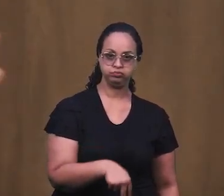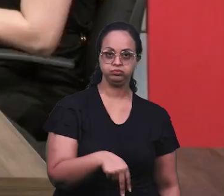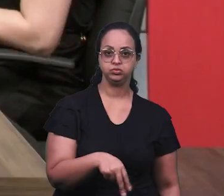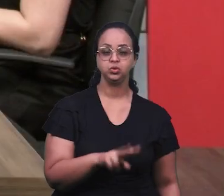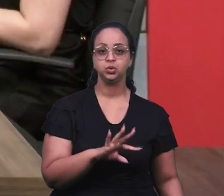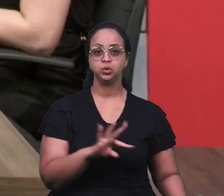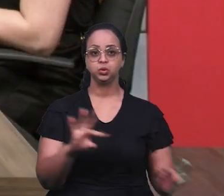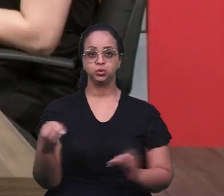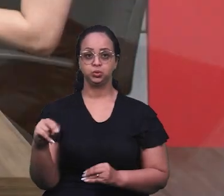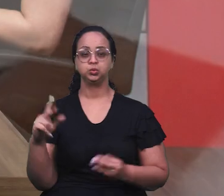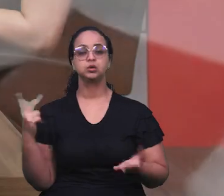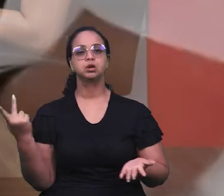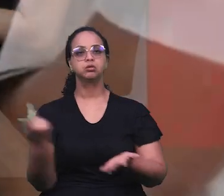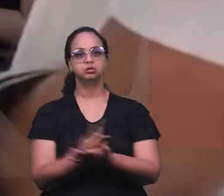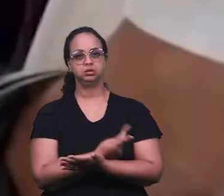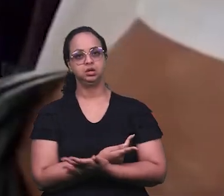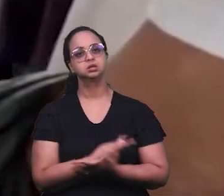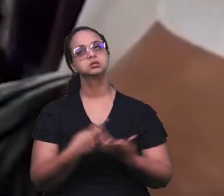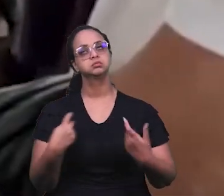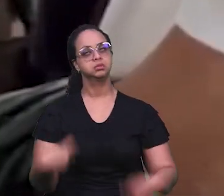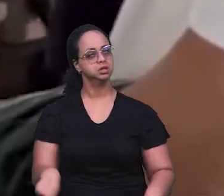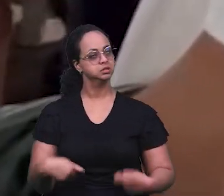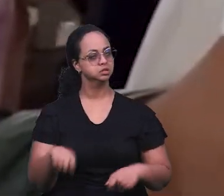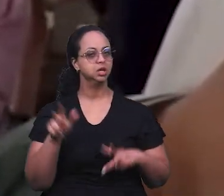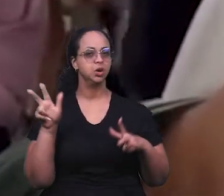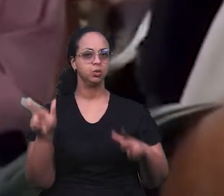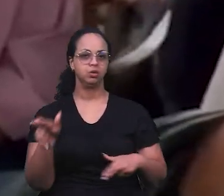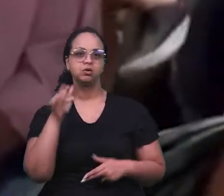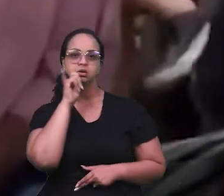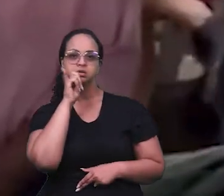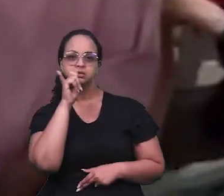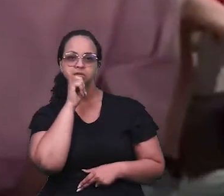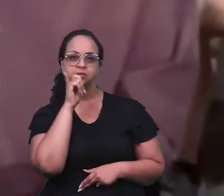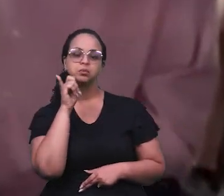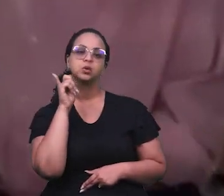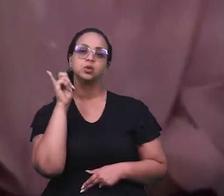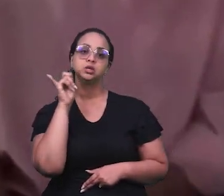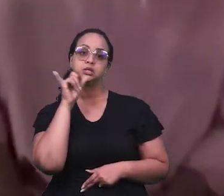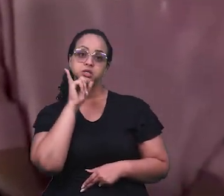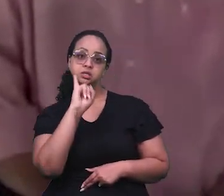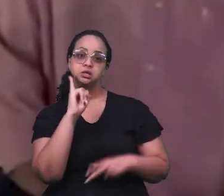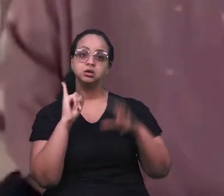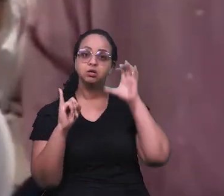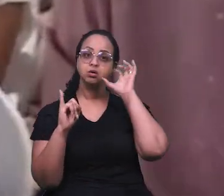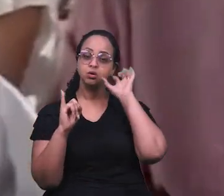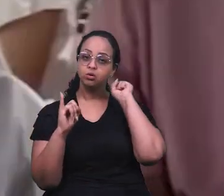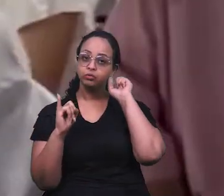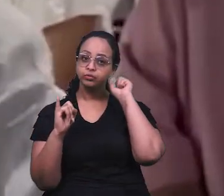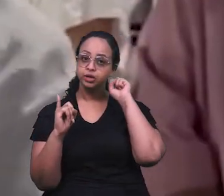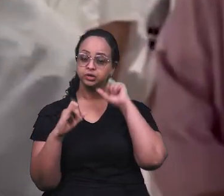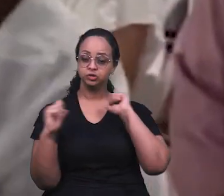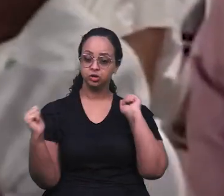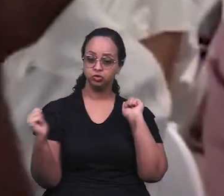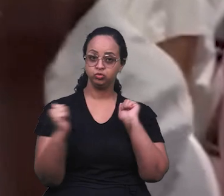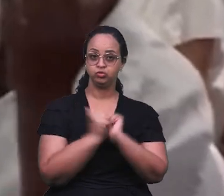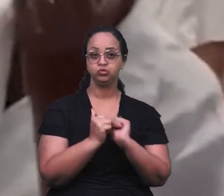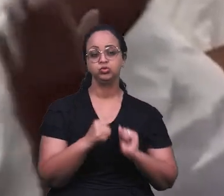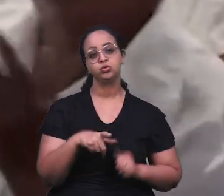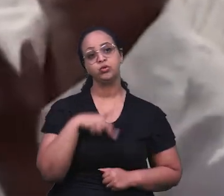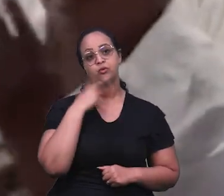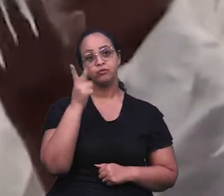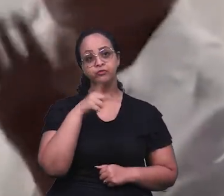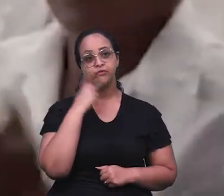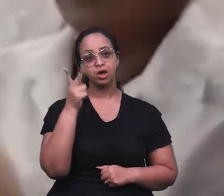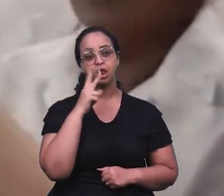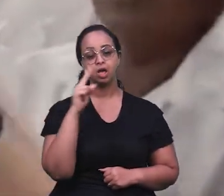tem que acontecer com o surdo também. Então, se o ouvinte ele está ali dentro do batistério e a mensagem falada